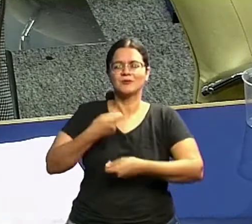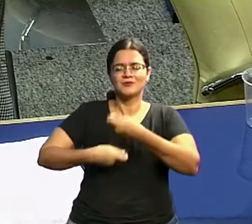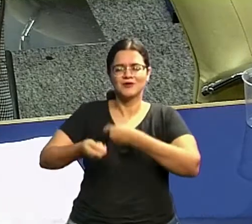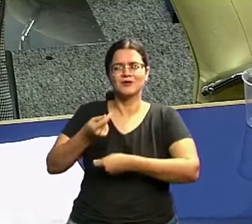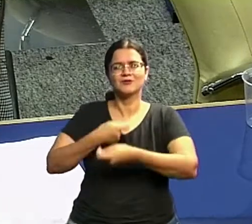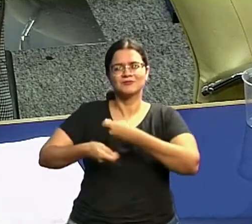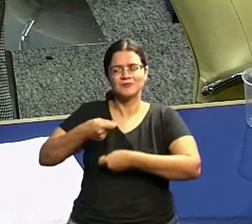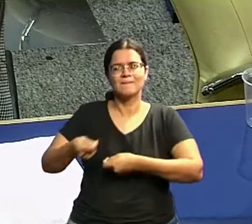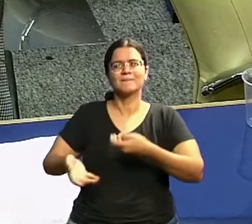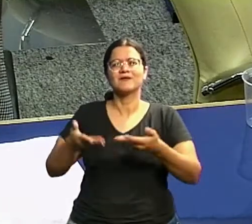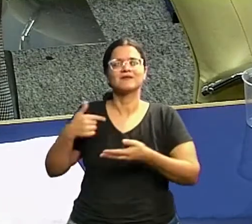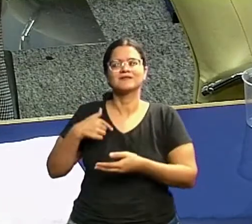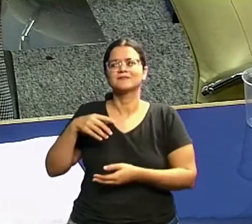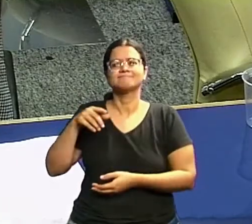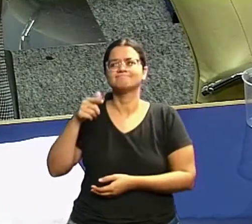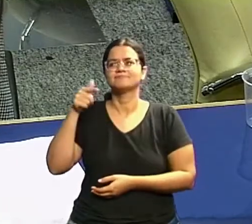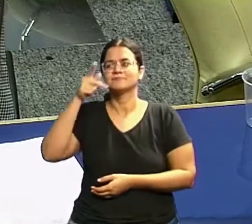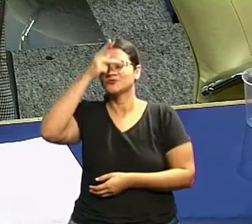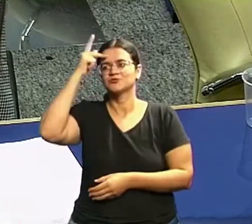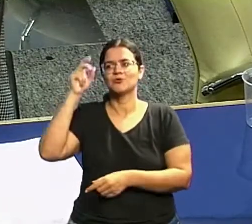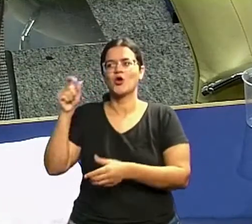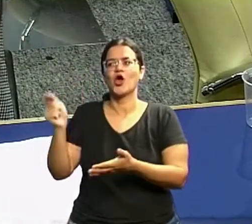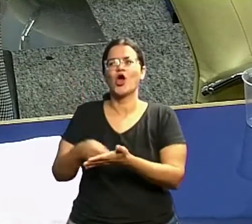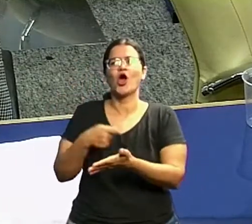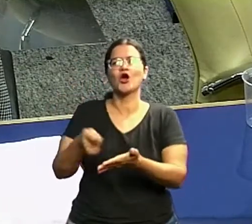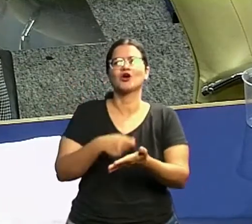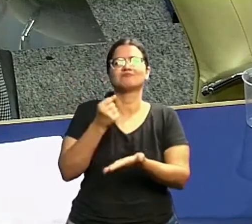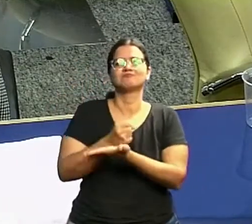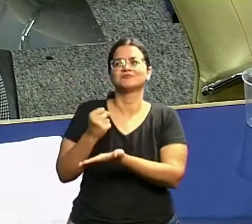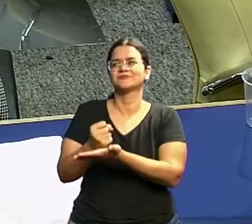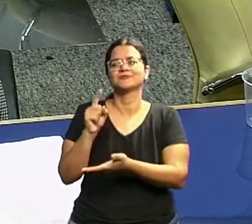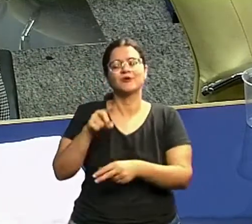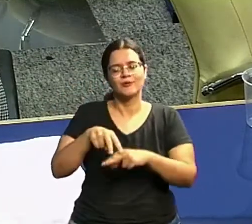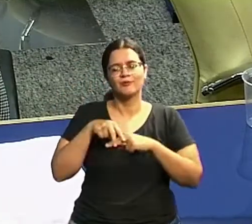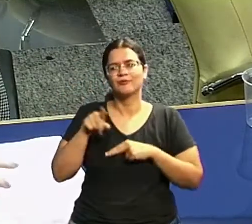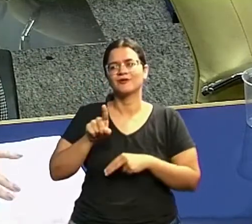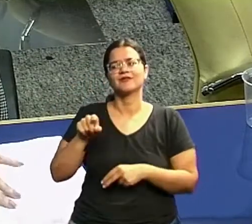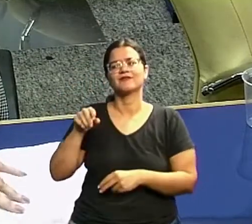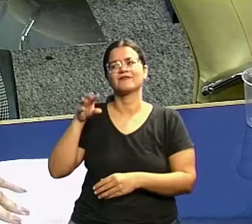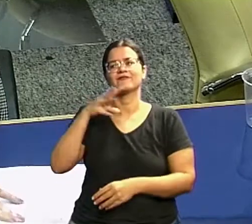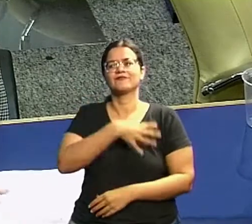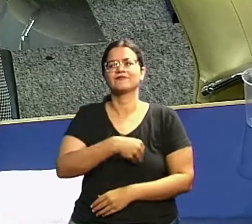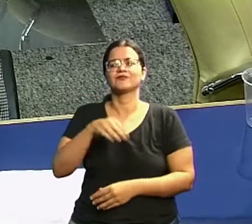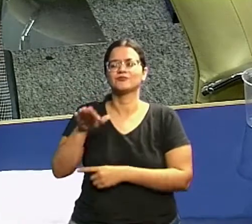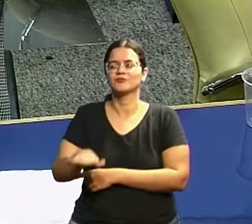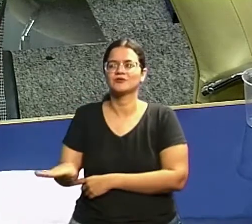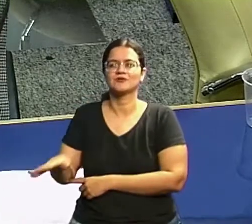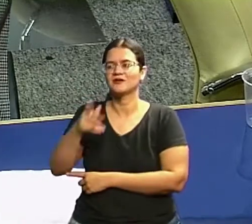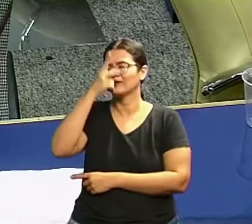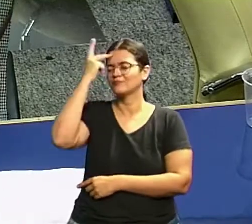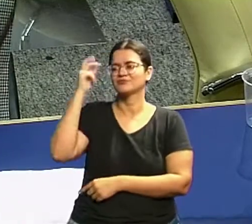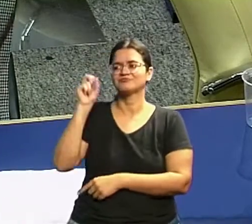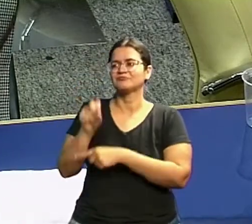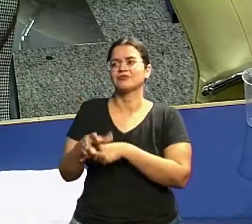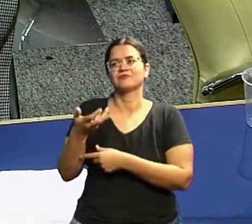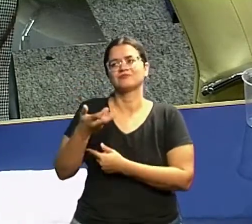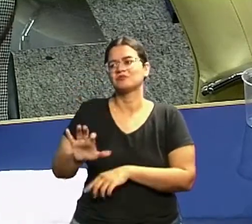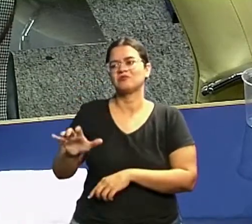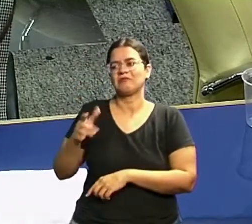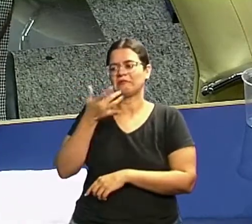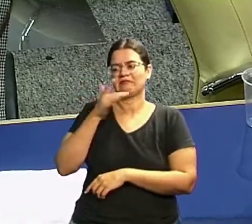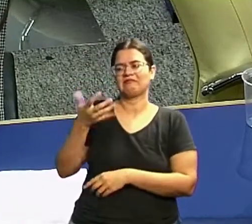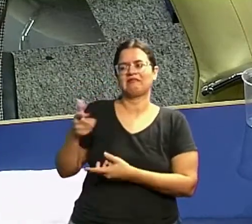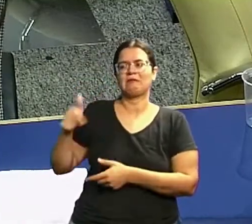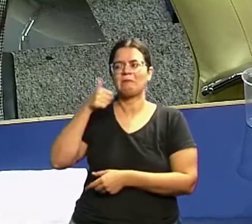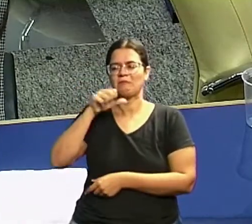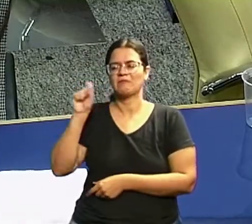econômico, somos as menos recontratadas por causa dos filhos pequenos. A ideia desse projeto é que Goiânia